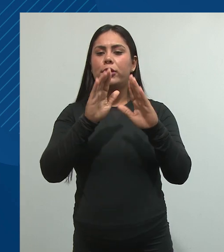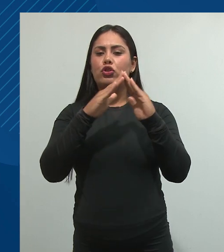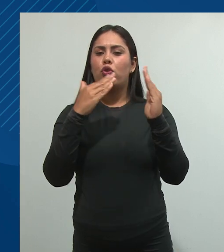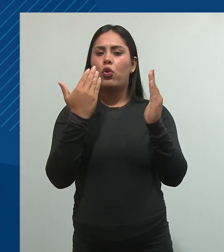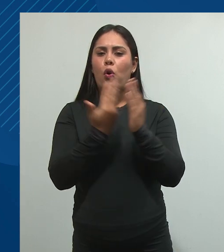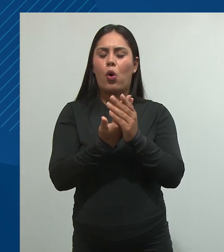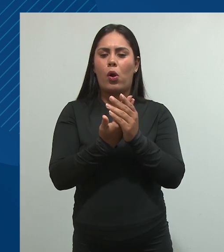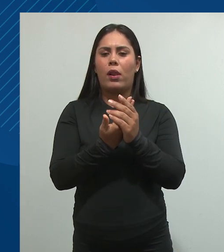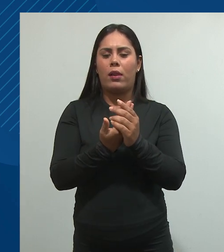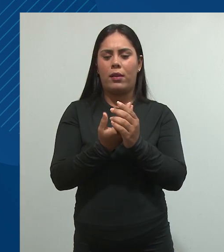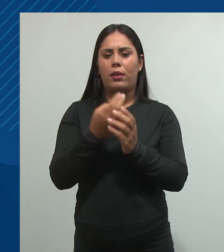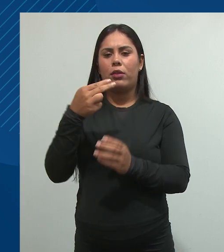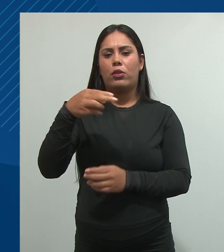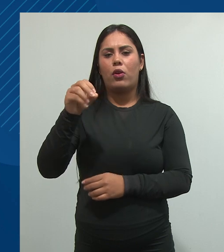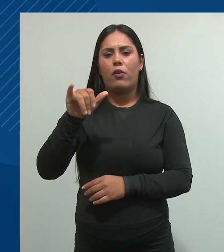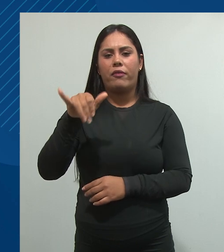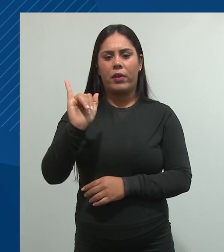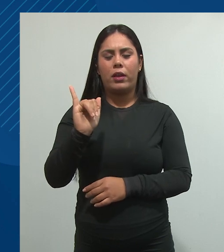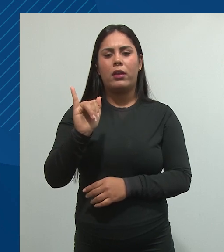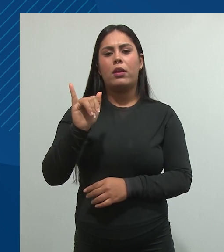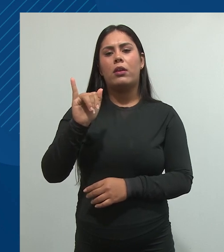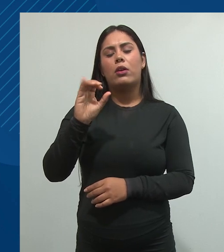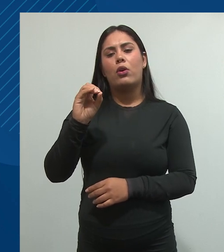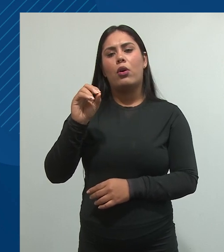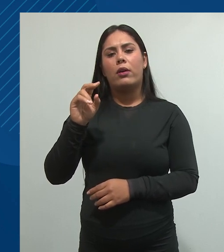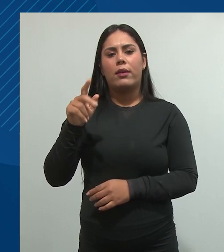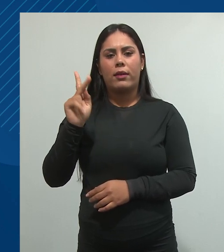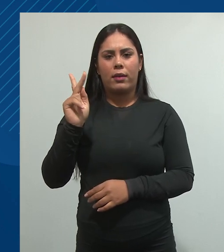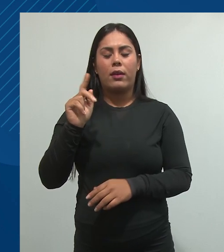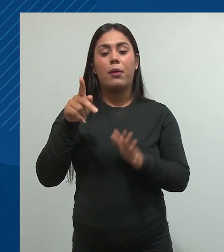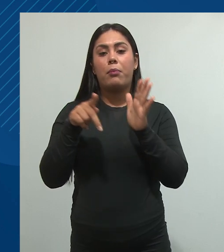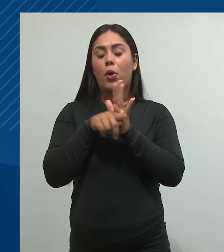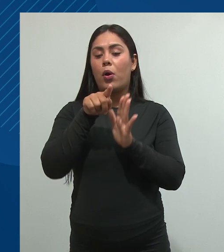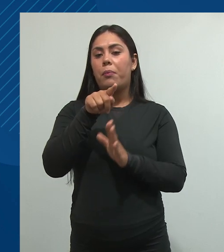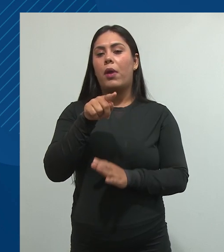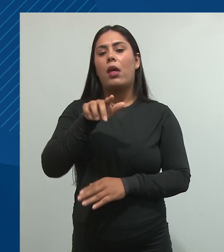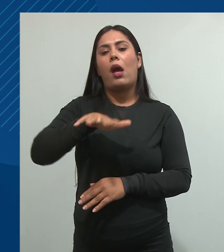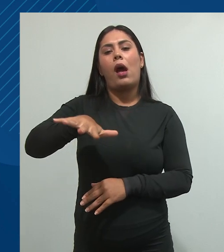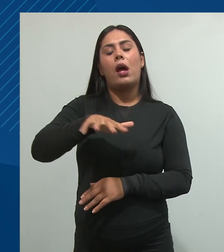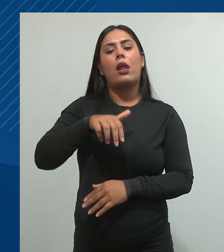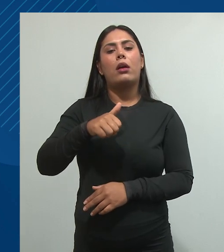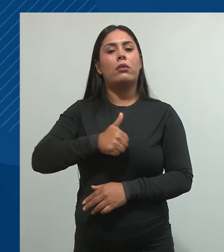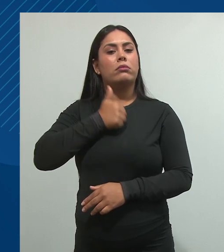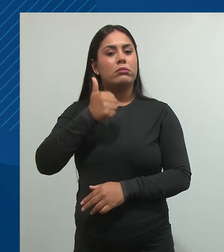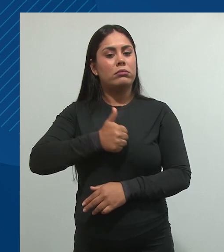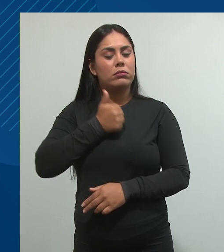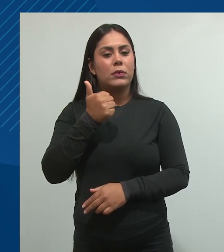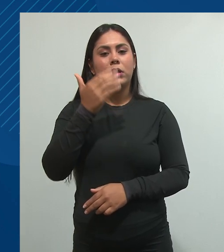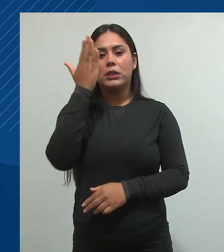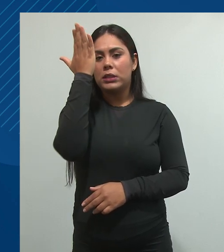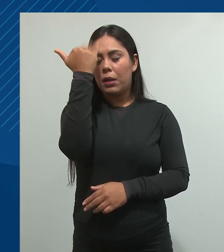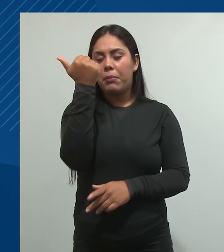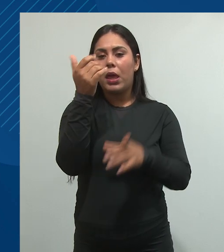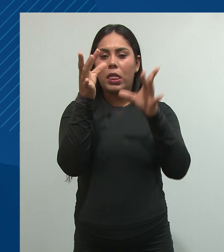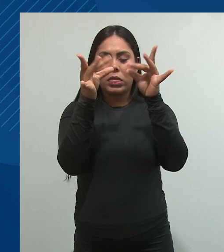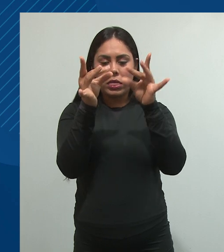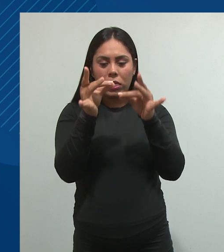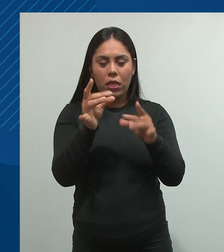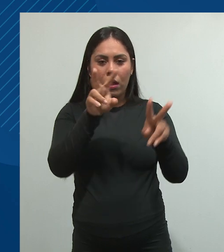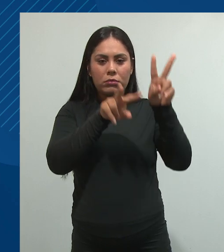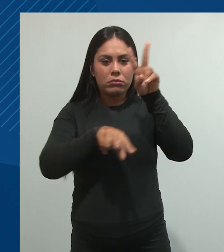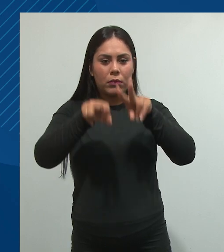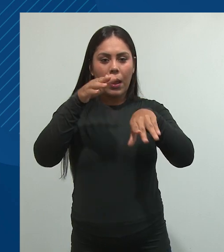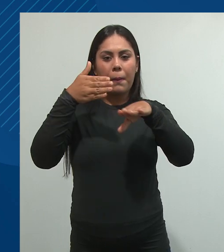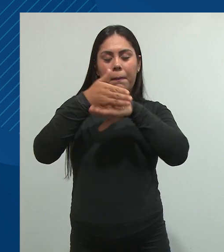que começa, por exemplo, a pensar o campo da antropologia, da observação e da descrição mais